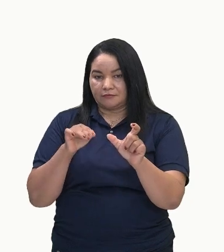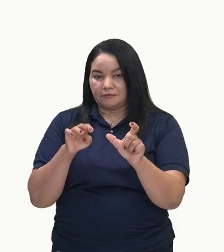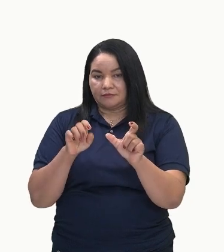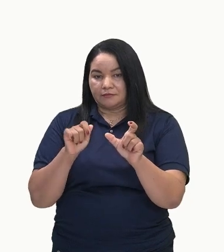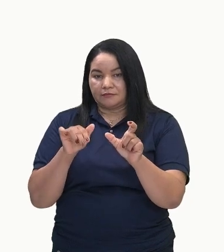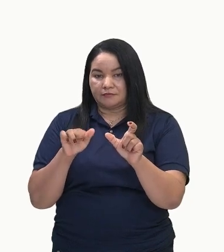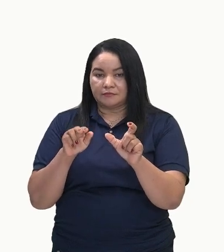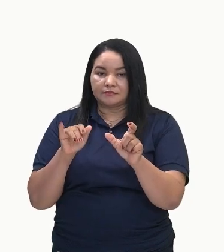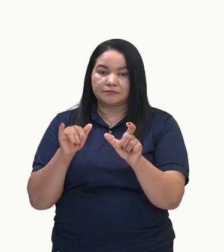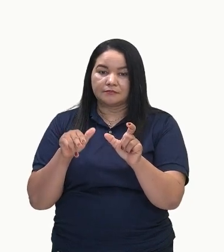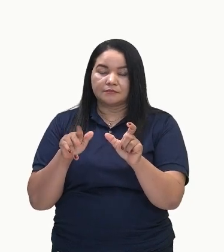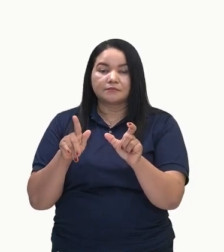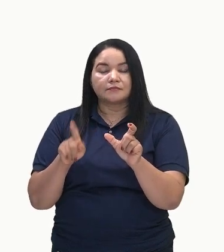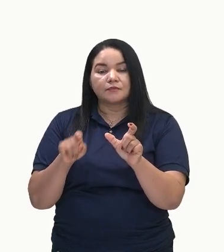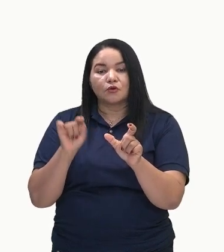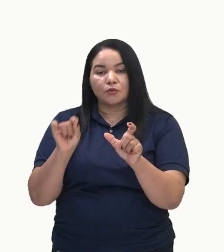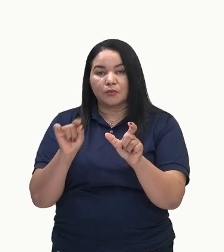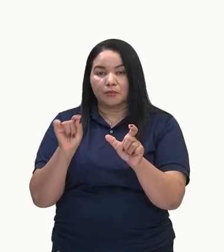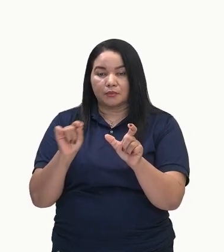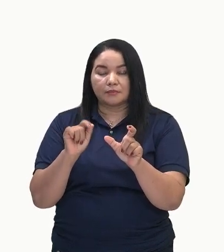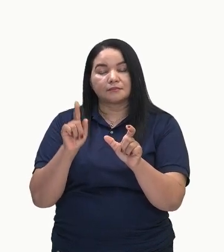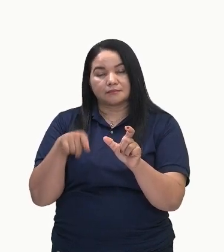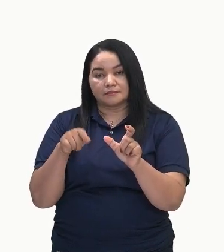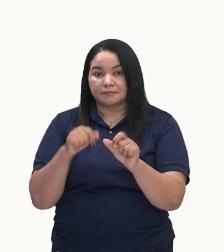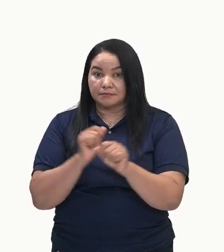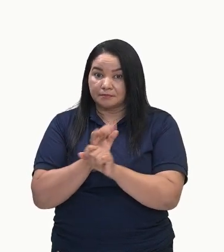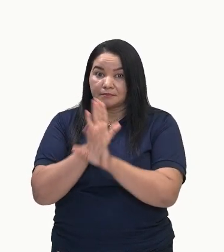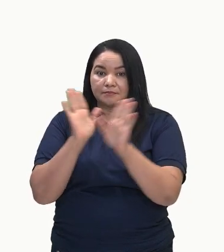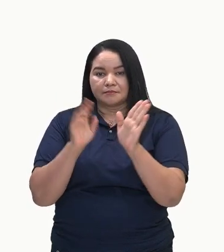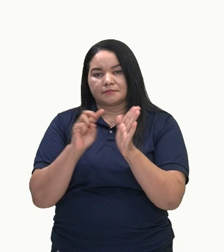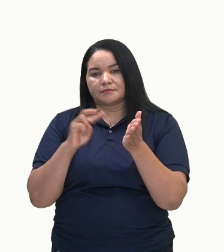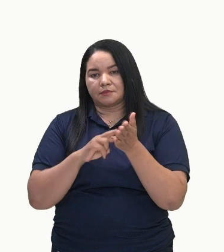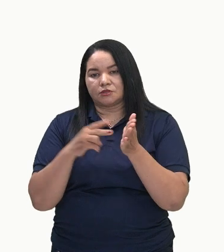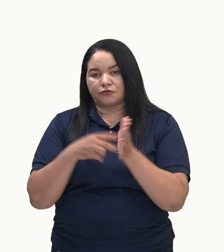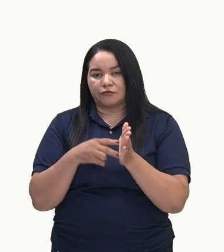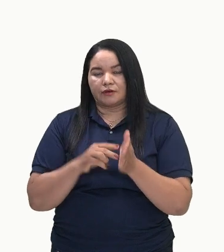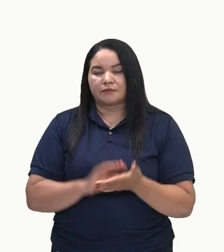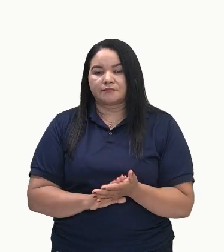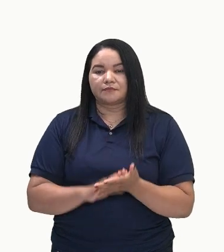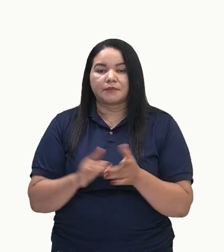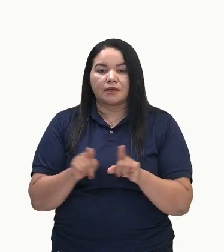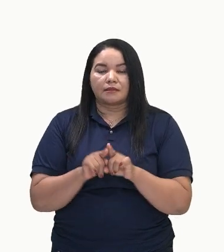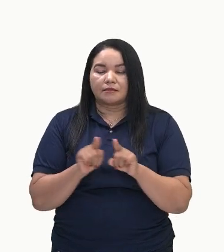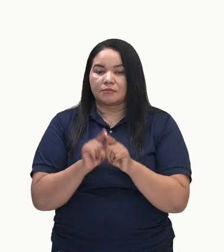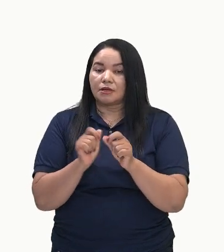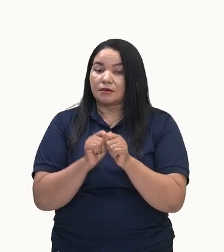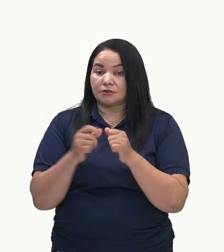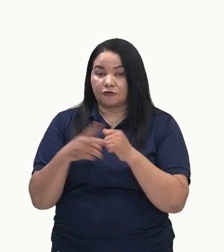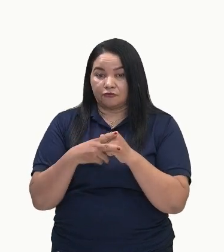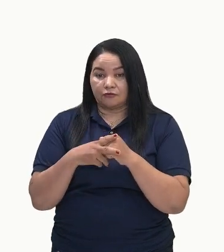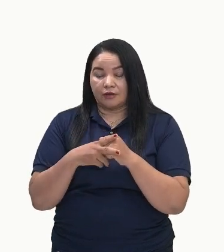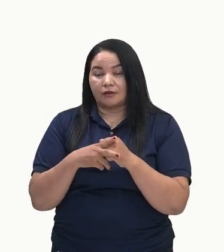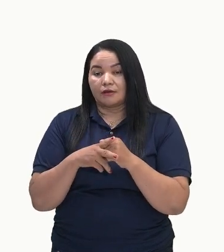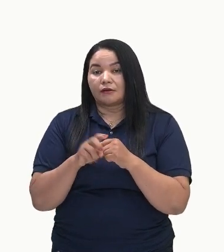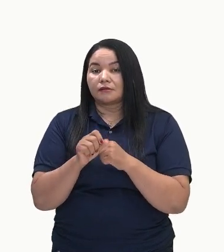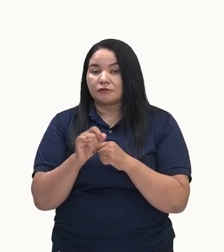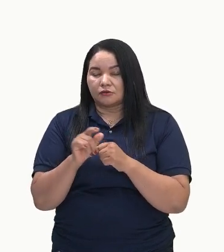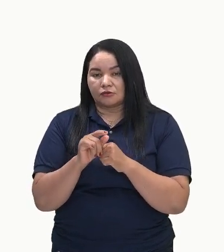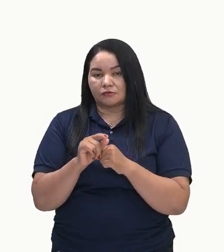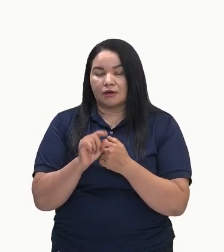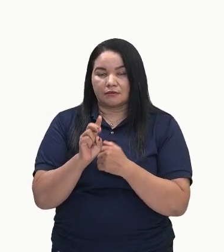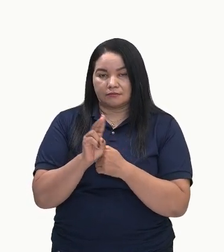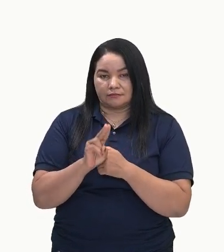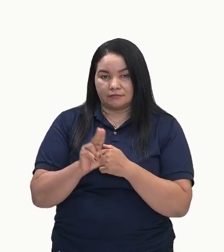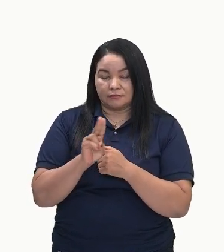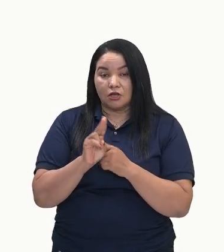significado of the words they modify. Então, os advérbios, quando eles são linking words, ou estão na função de